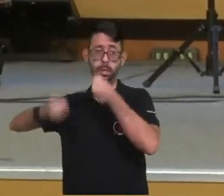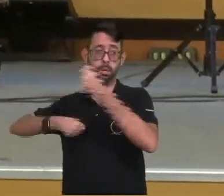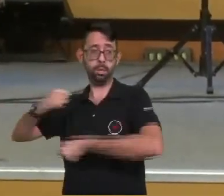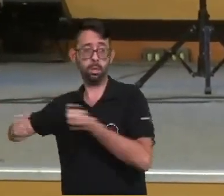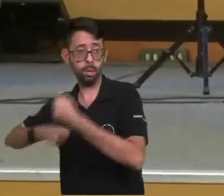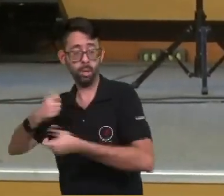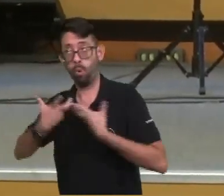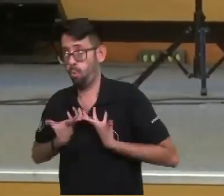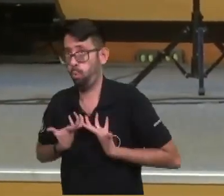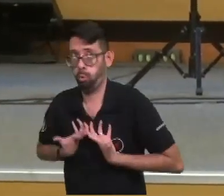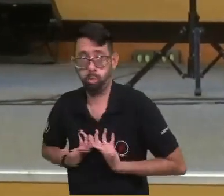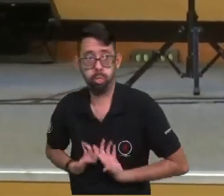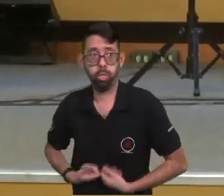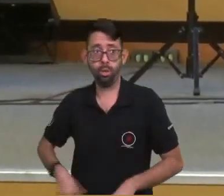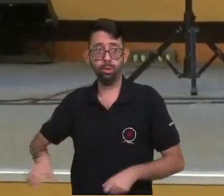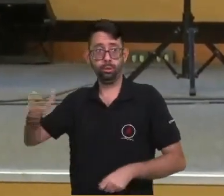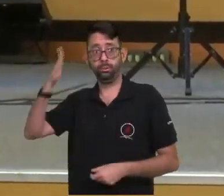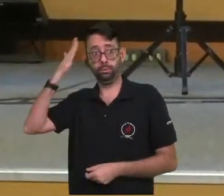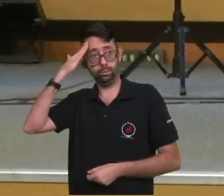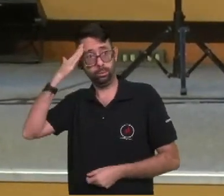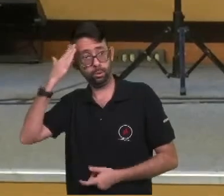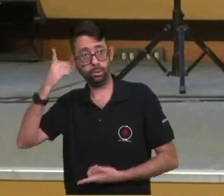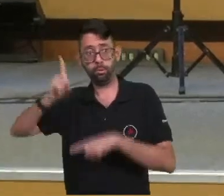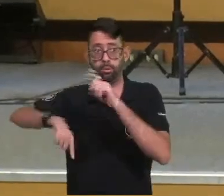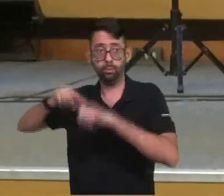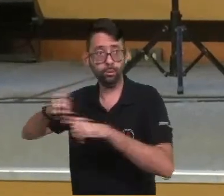Aí, mano, o Zequias tem... Ele tem arma, não.